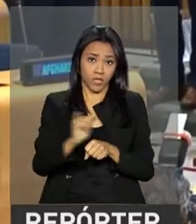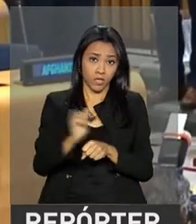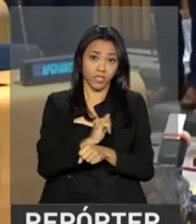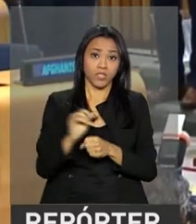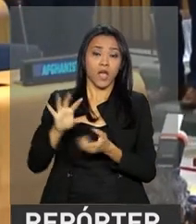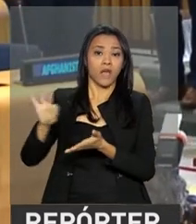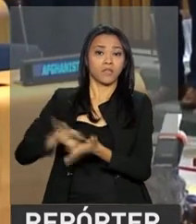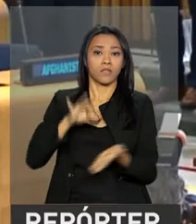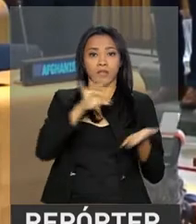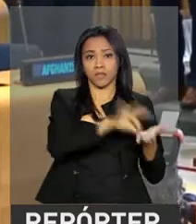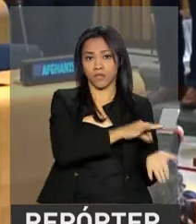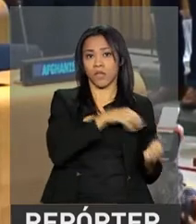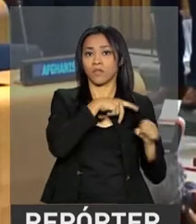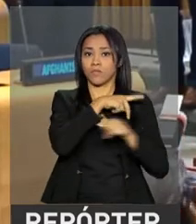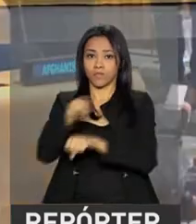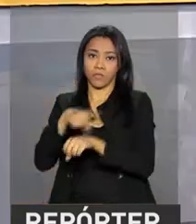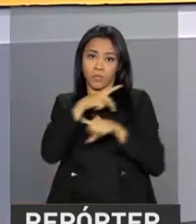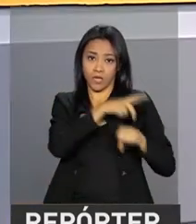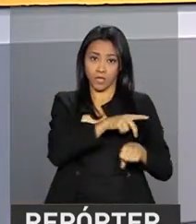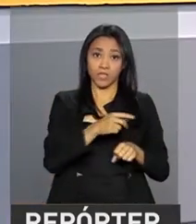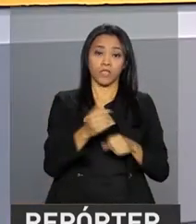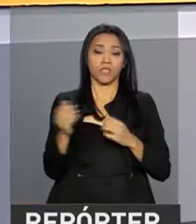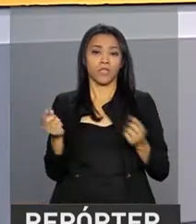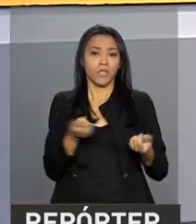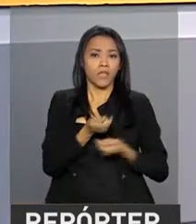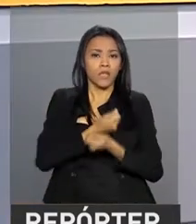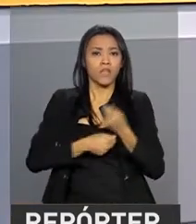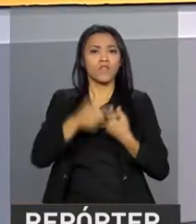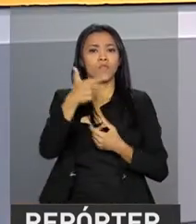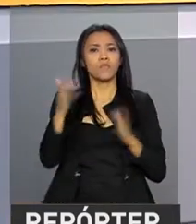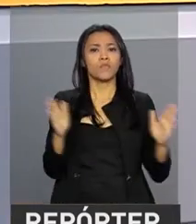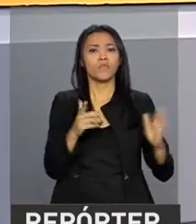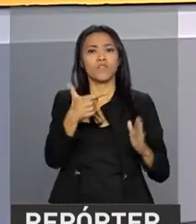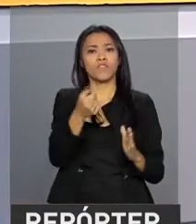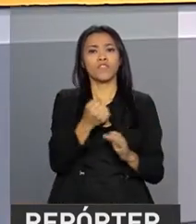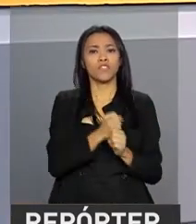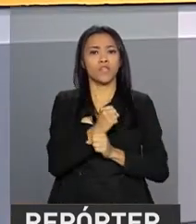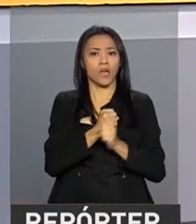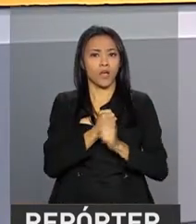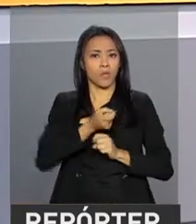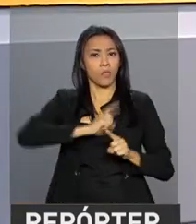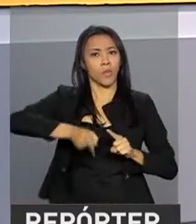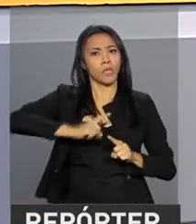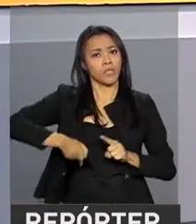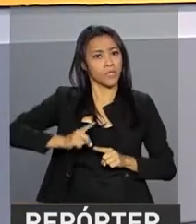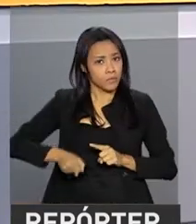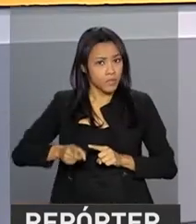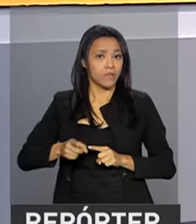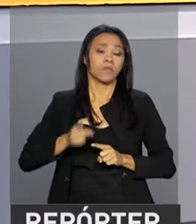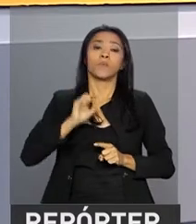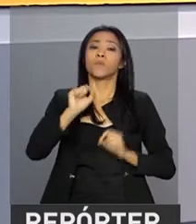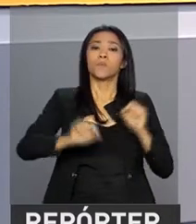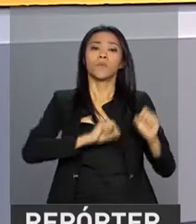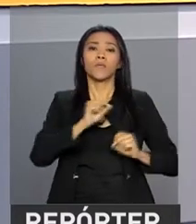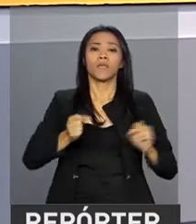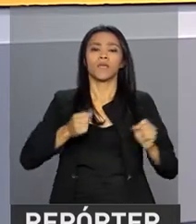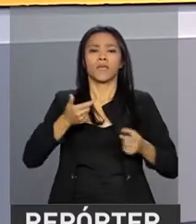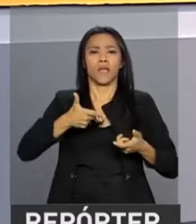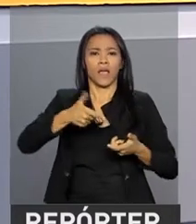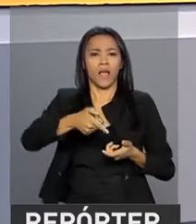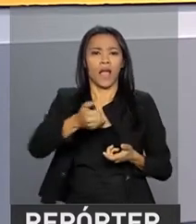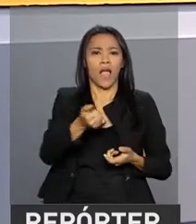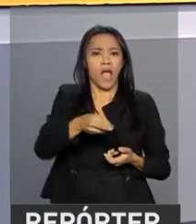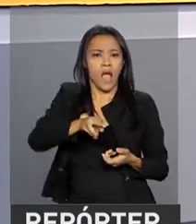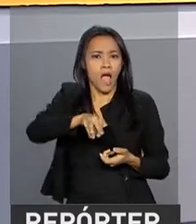negociado em 20 anos o tratado proíbe uma ampla gama de atividades relacionadas armamentos